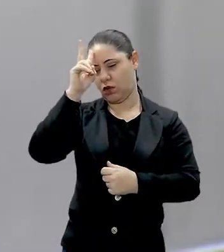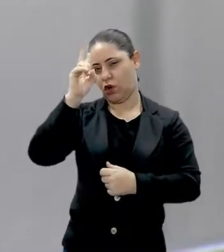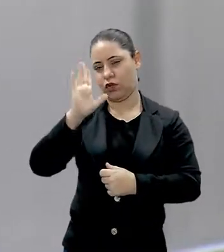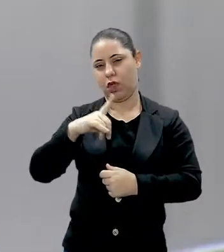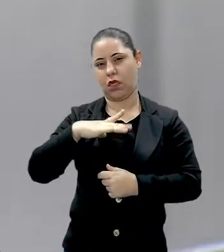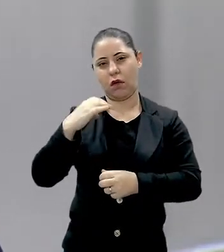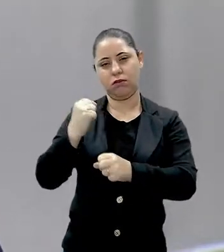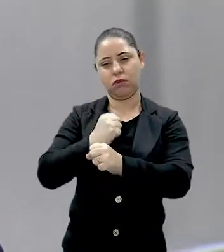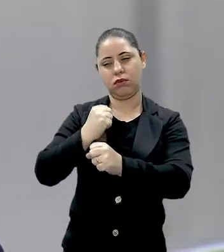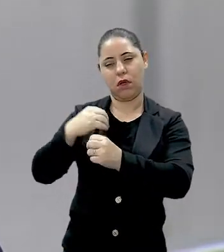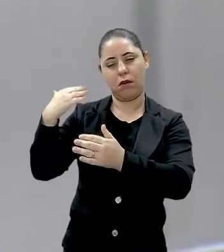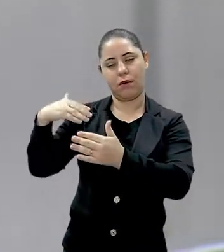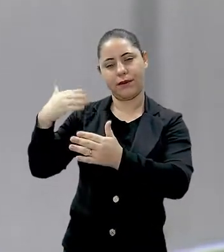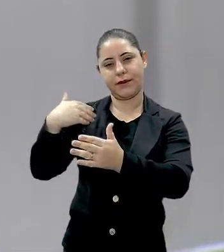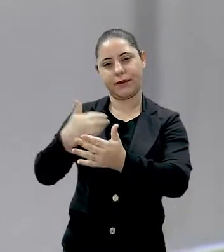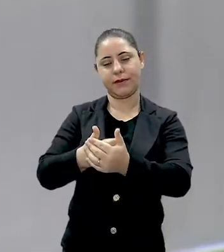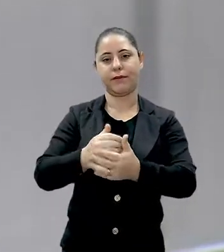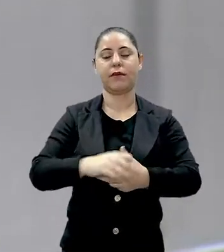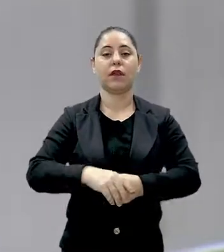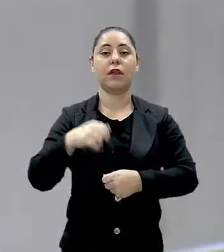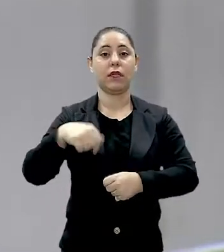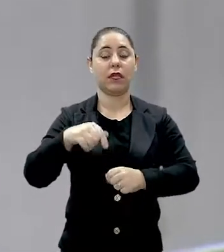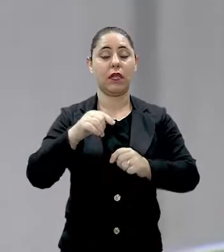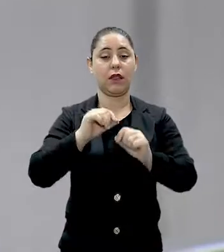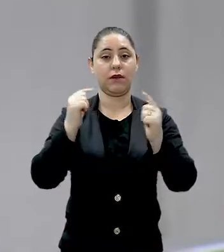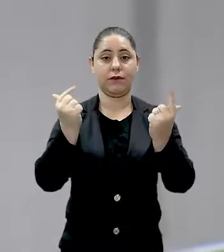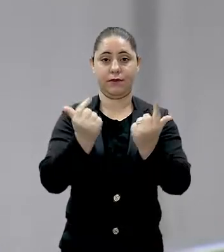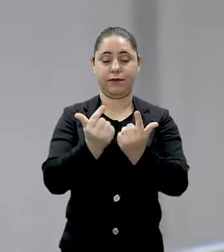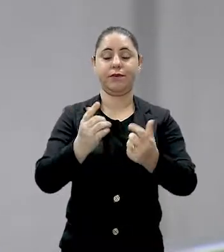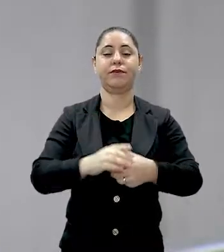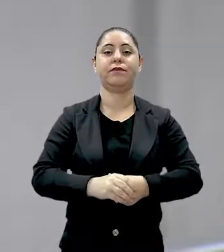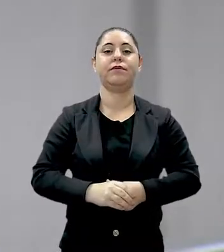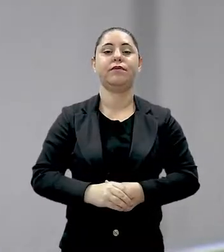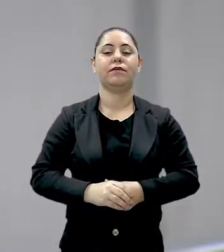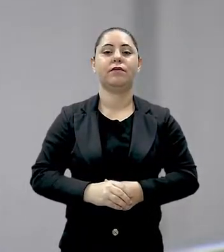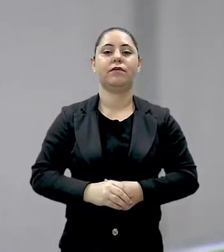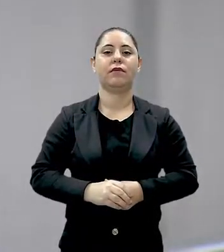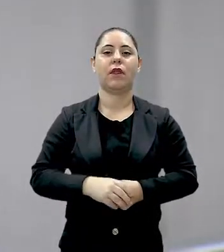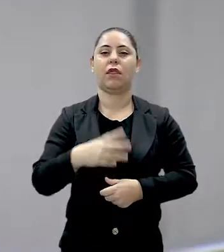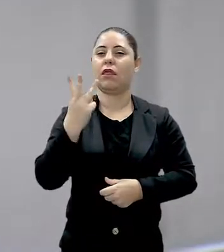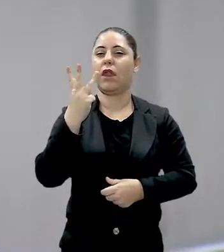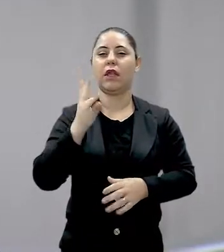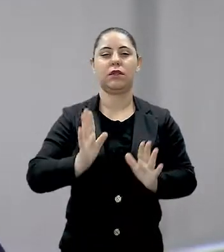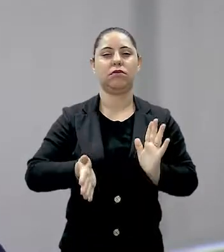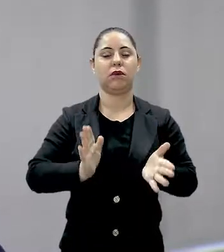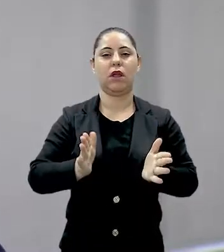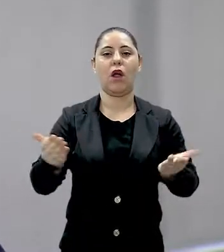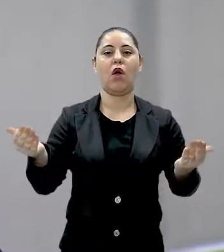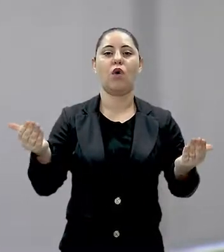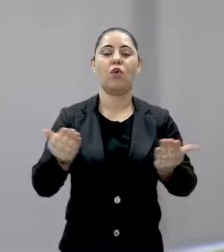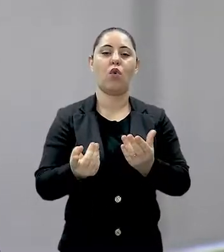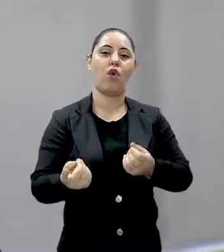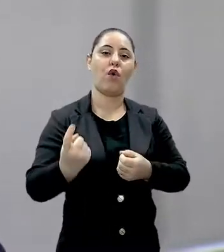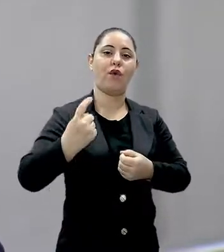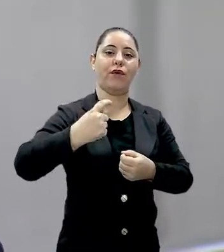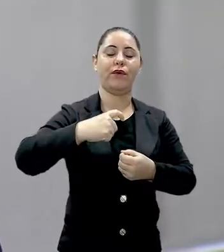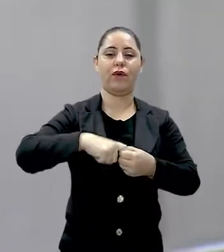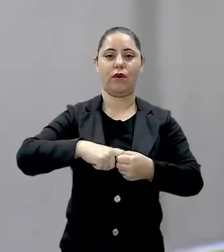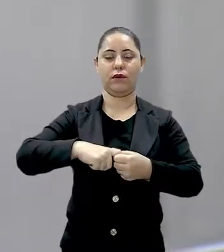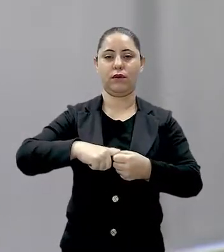uma história que nós já temos construído ao longo do tempo aqui na Assembleia Legislativa. Foram 3 mandatos e